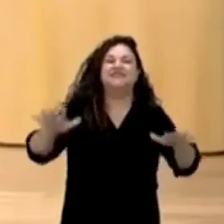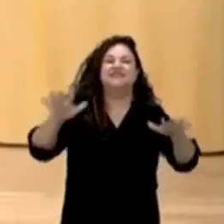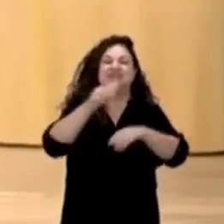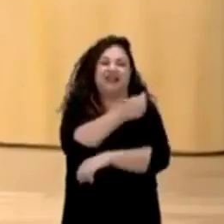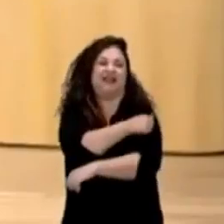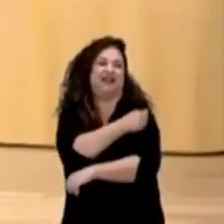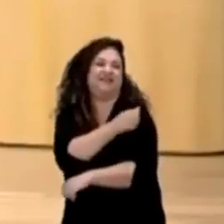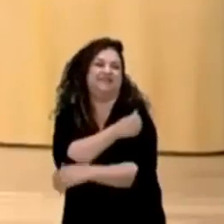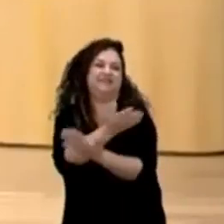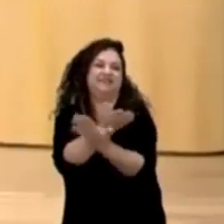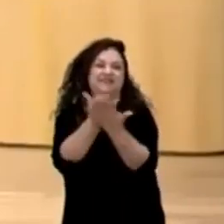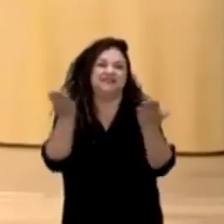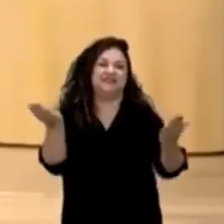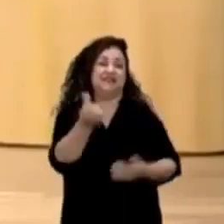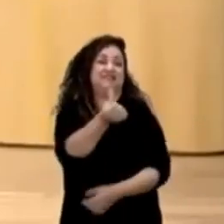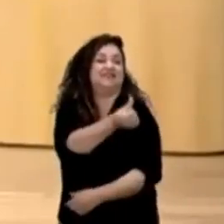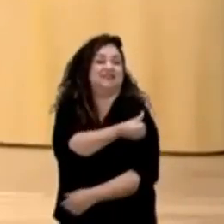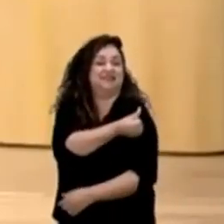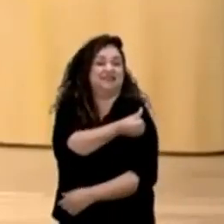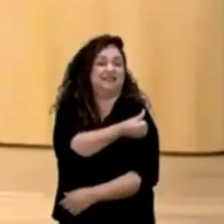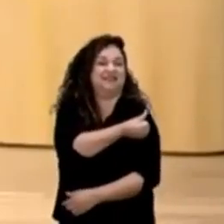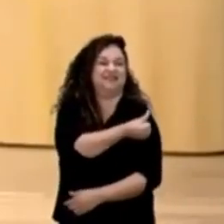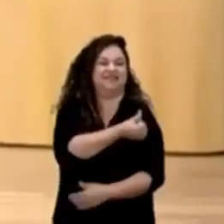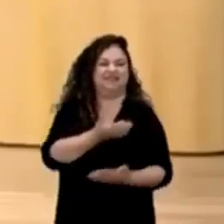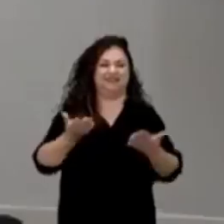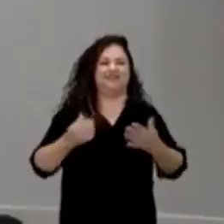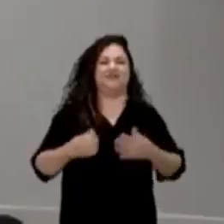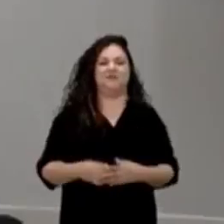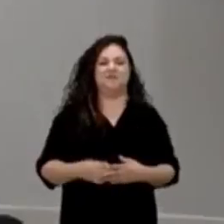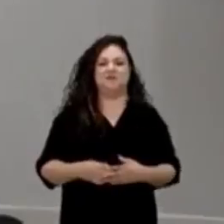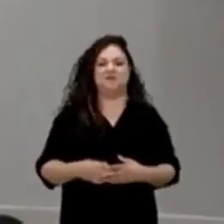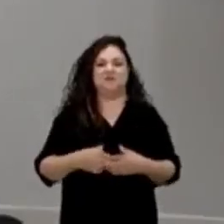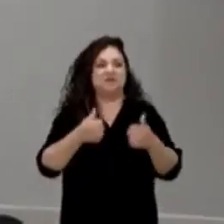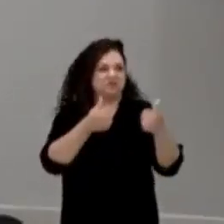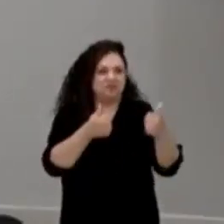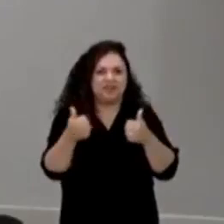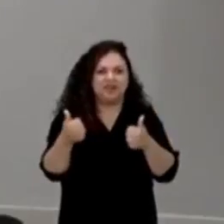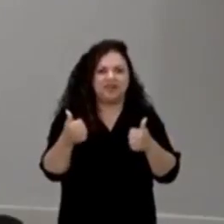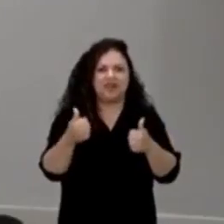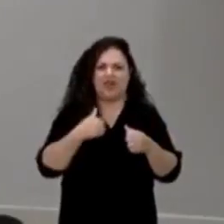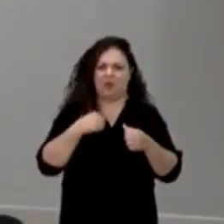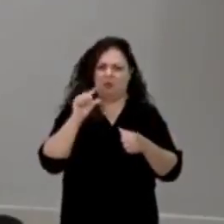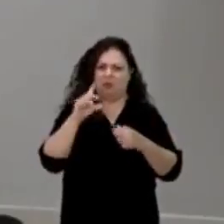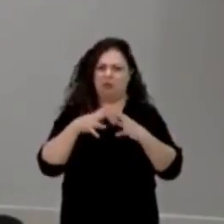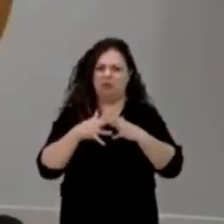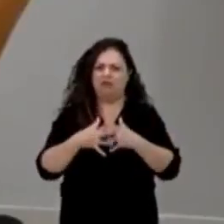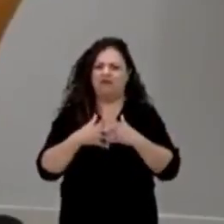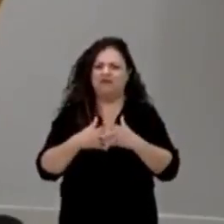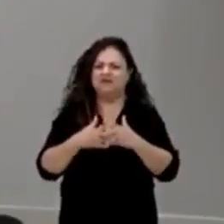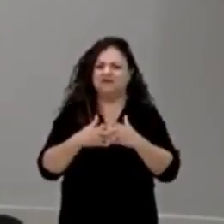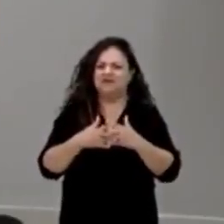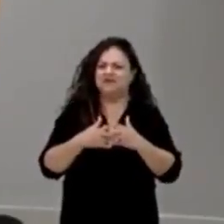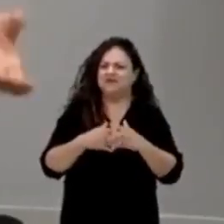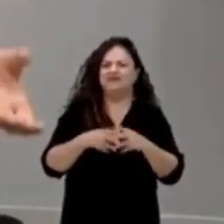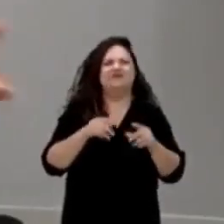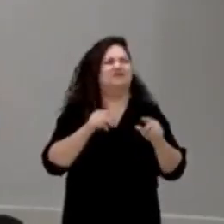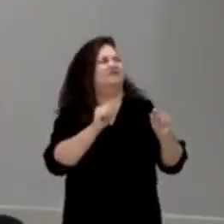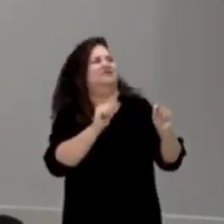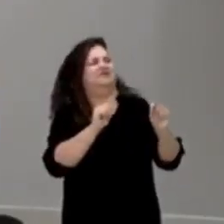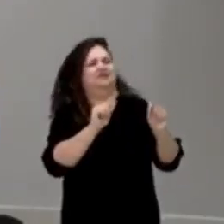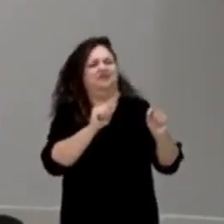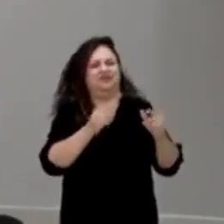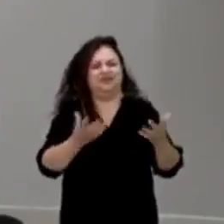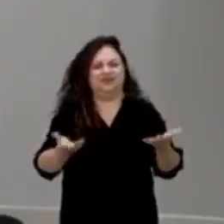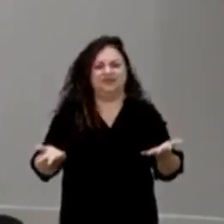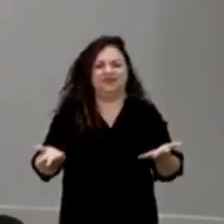alunos e alunas do sexto ano. Como vocês estão? Eu tô ainda um pouquinho confuso, gente, que tem um monte de... Eu não sei, o professor José, ele era pra